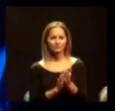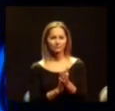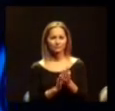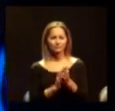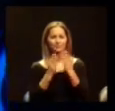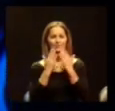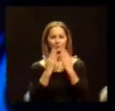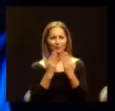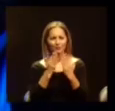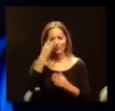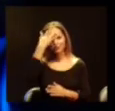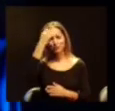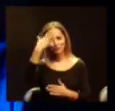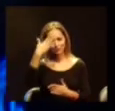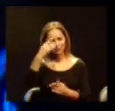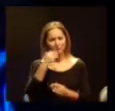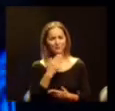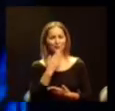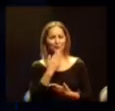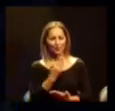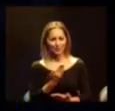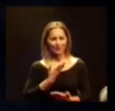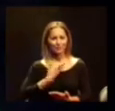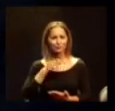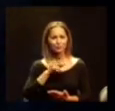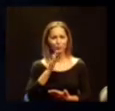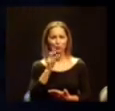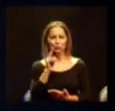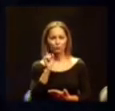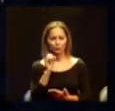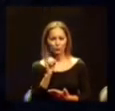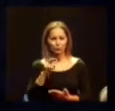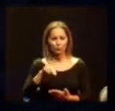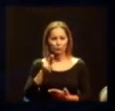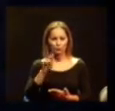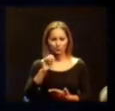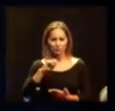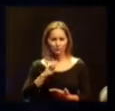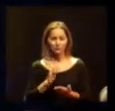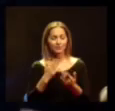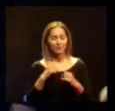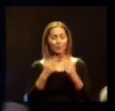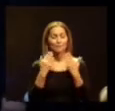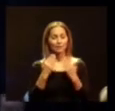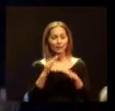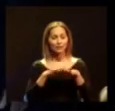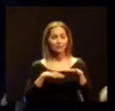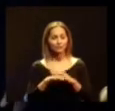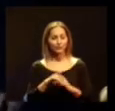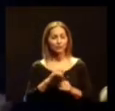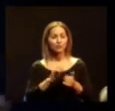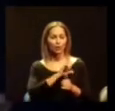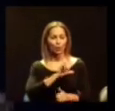Parabéns, Setúbal. Muito obrigada também ao Dr. Hugo Nunes e parabéns pelo que fez em Lolé pelo